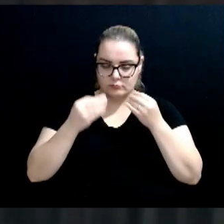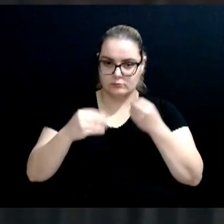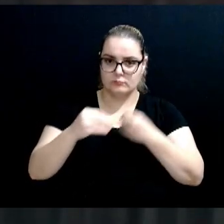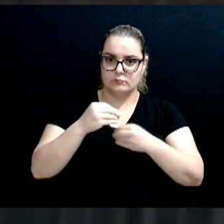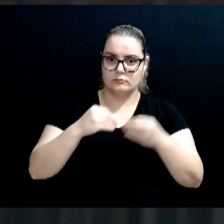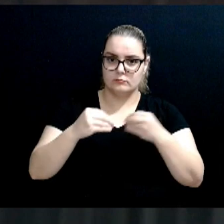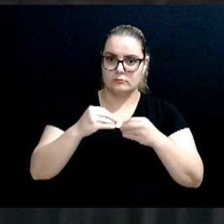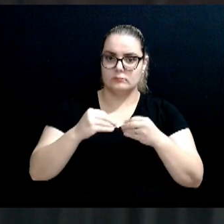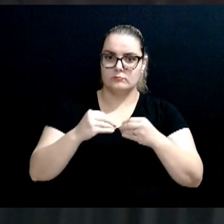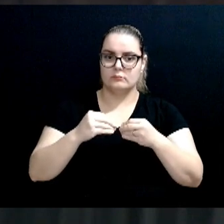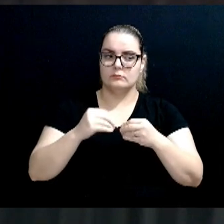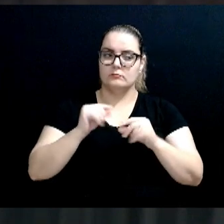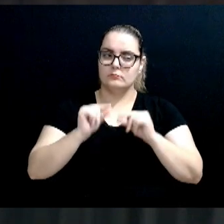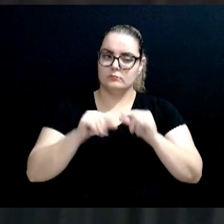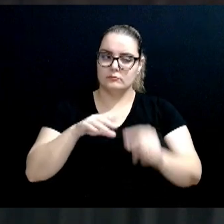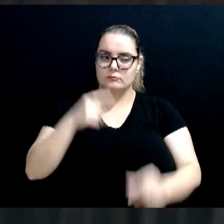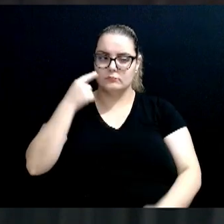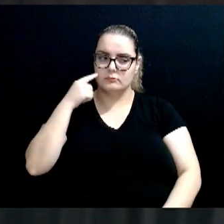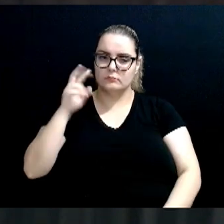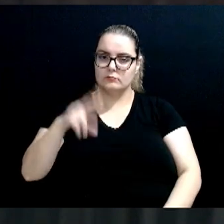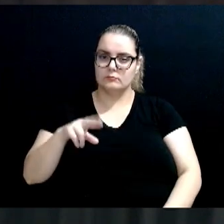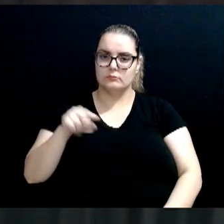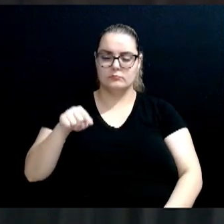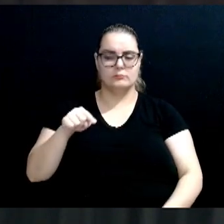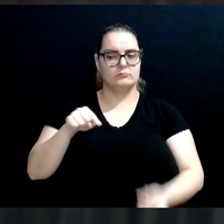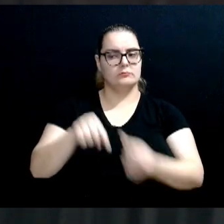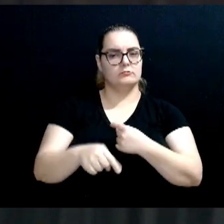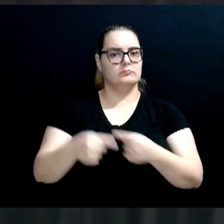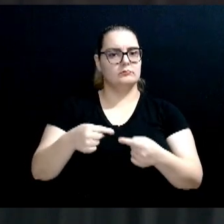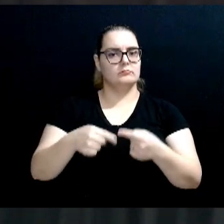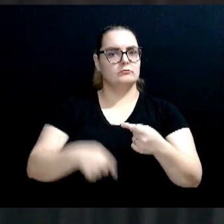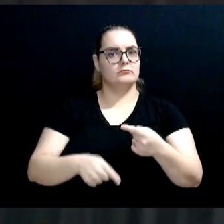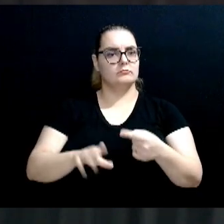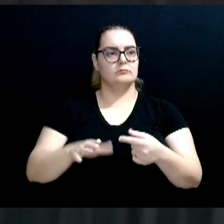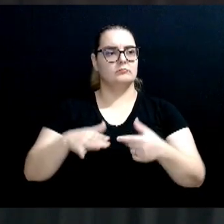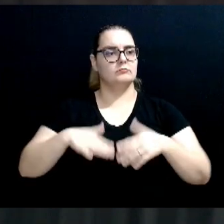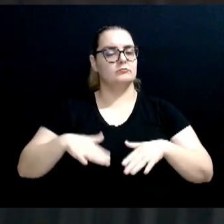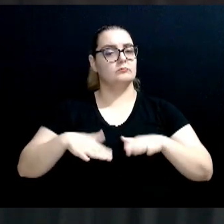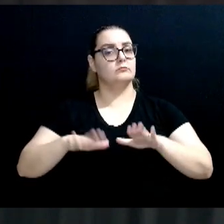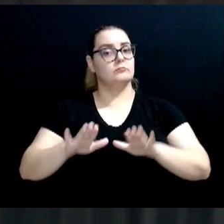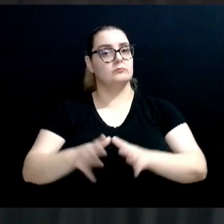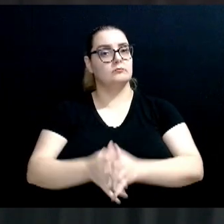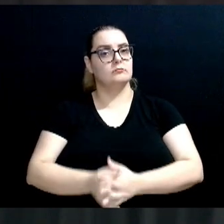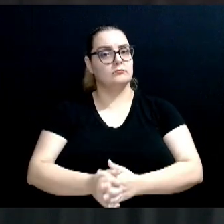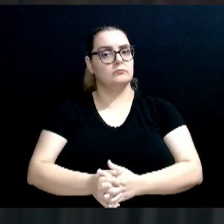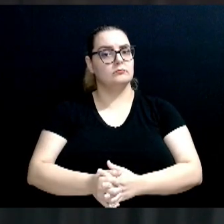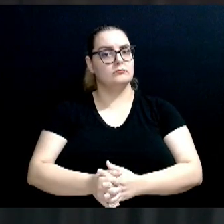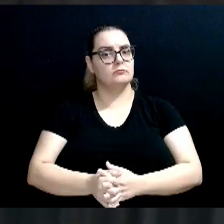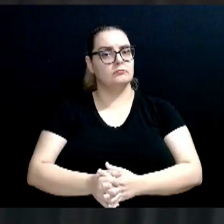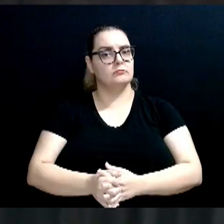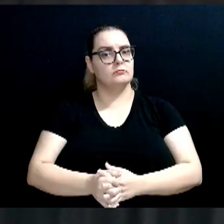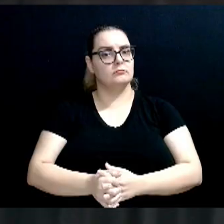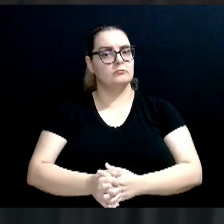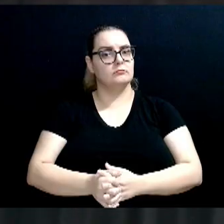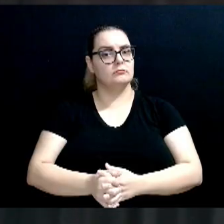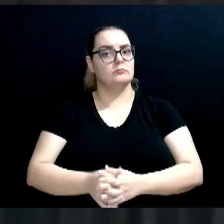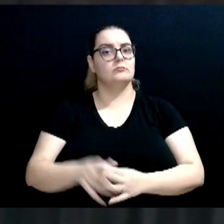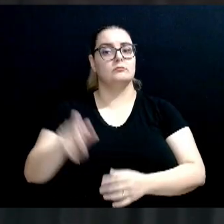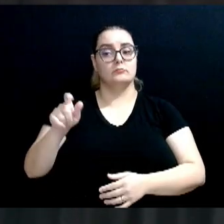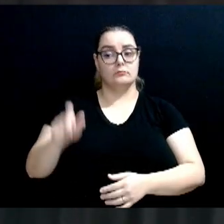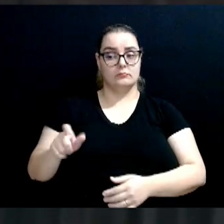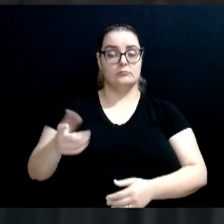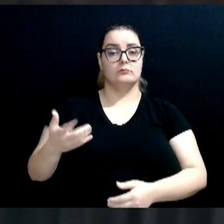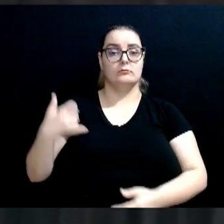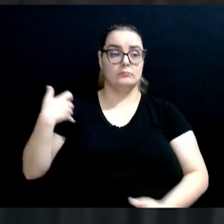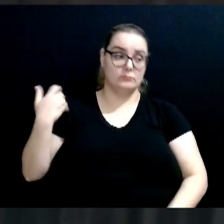racional, falando, peraí, isso aqui tá incoerente, calma, não é bem por aí. E a envolvida, né, ela também